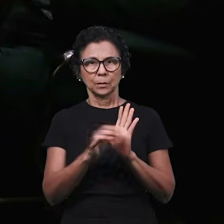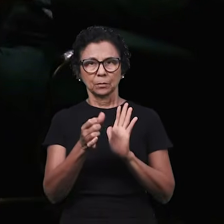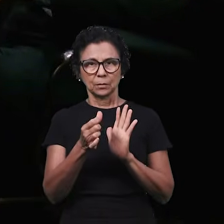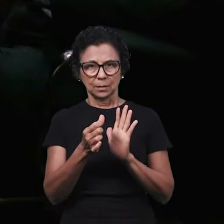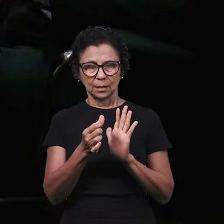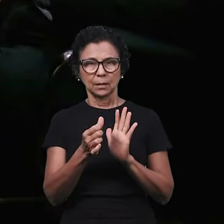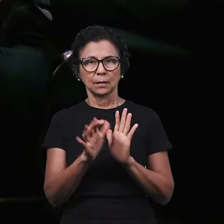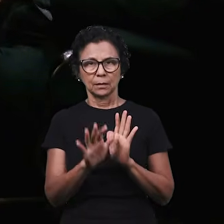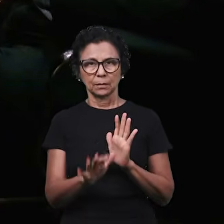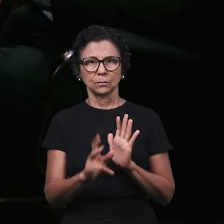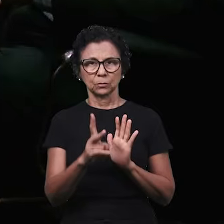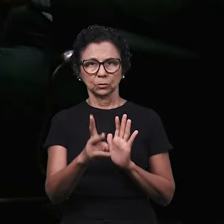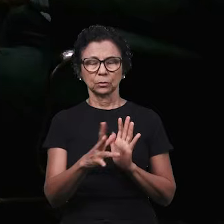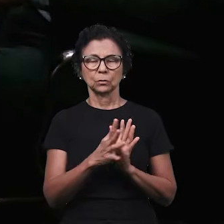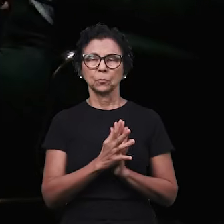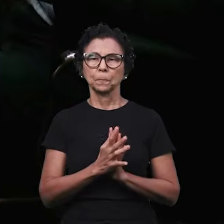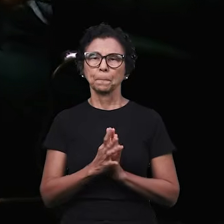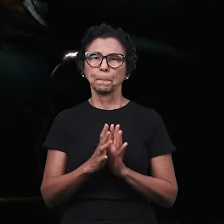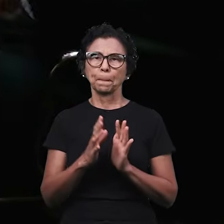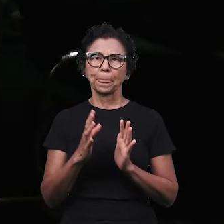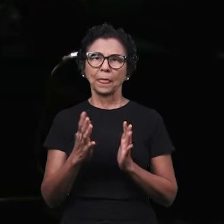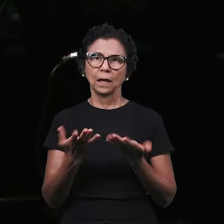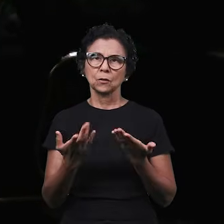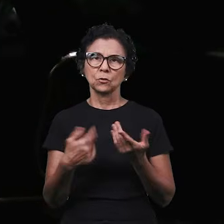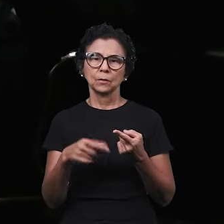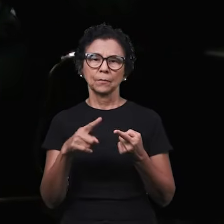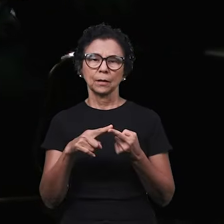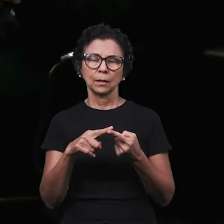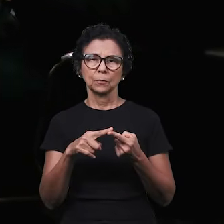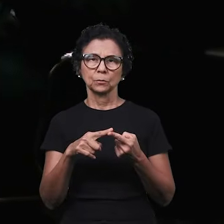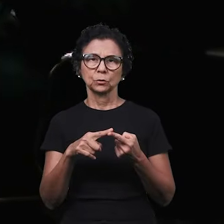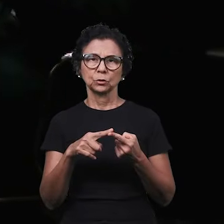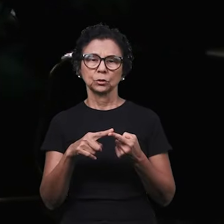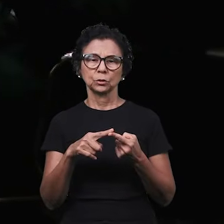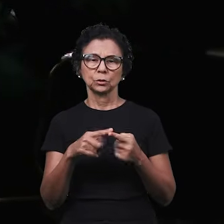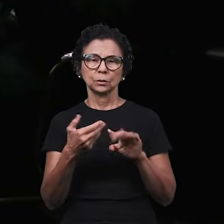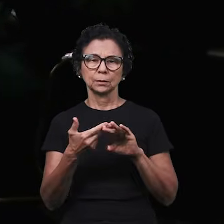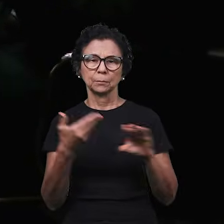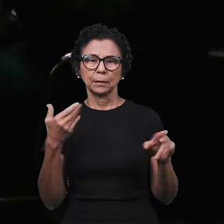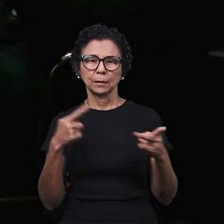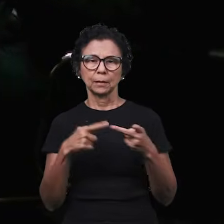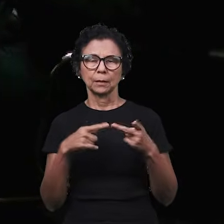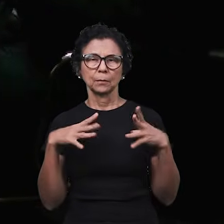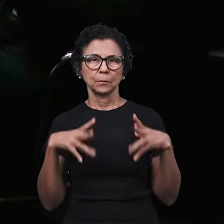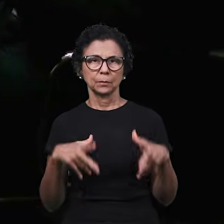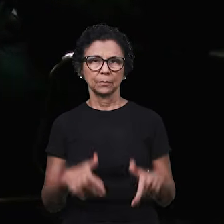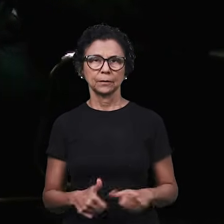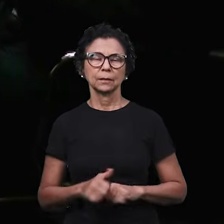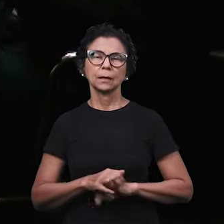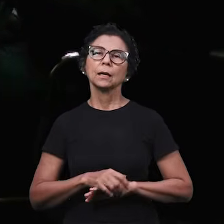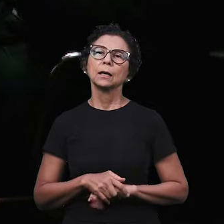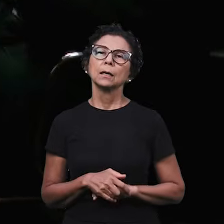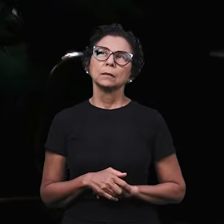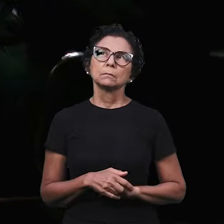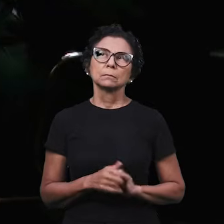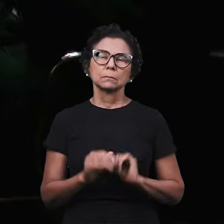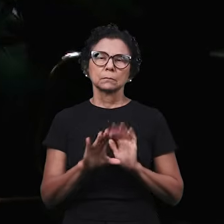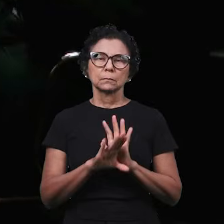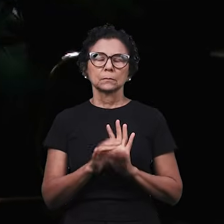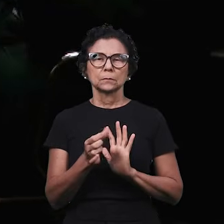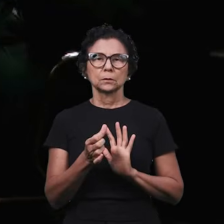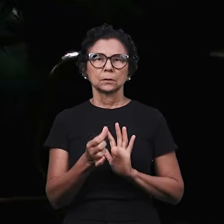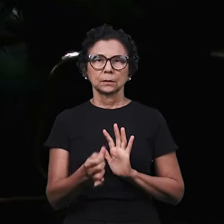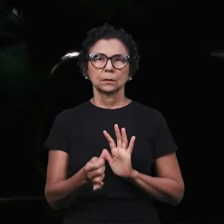nós falamos de santificação, falamos de separação, mas há uma parte do capítulo 6 que é maravilhosa, que é a